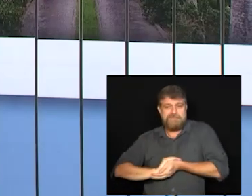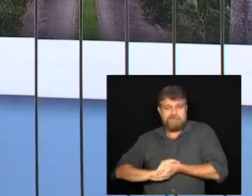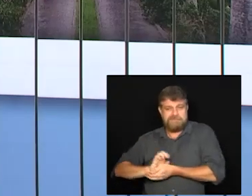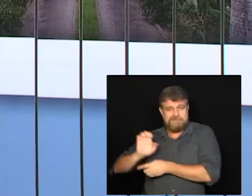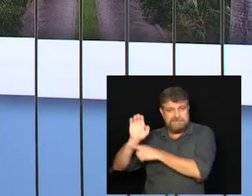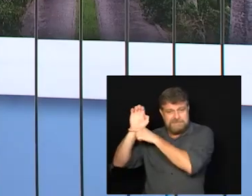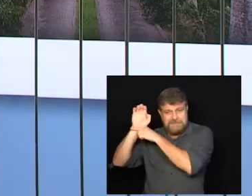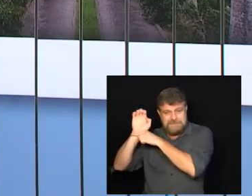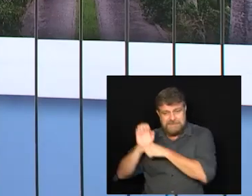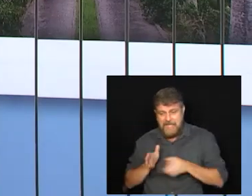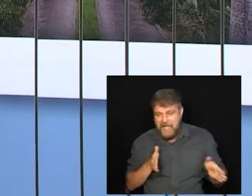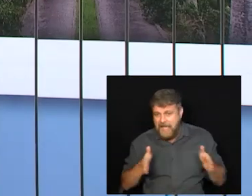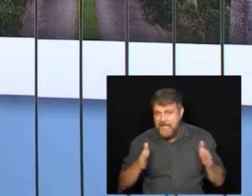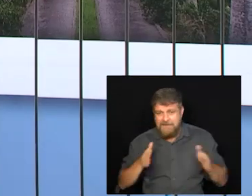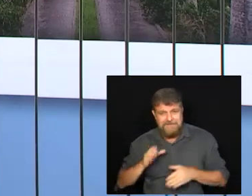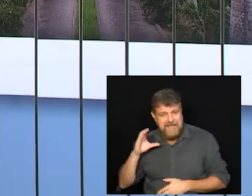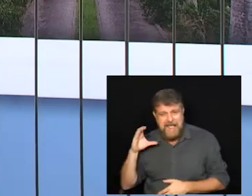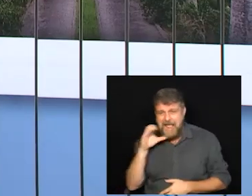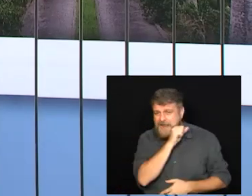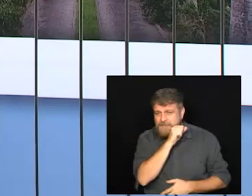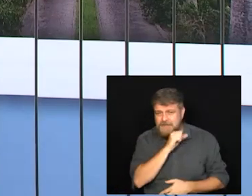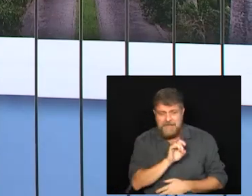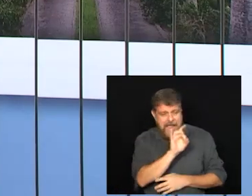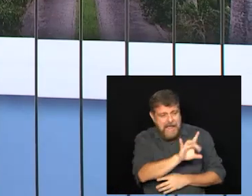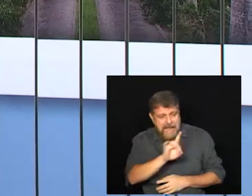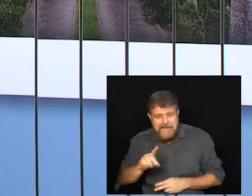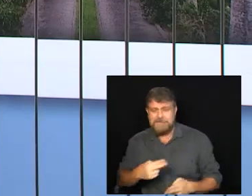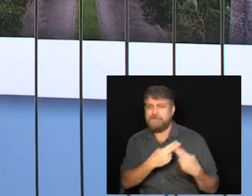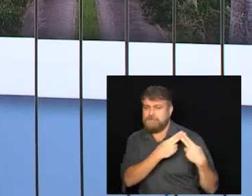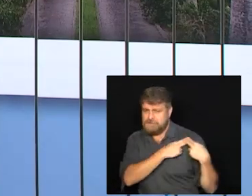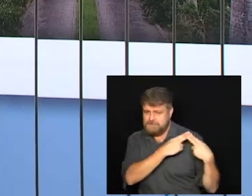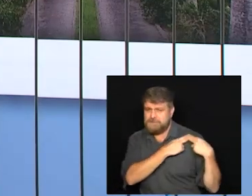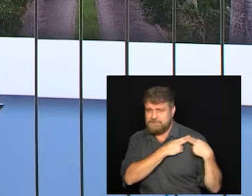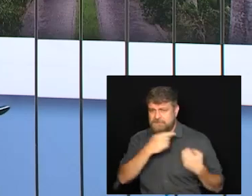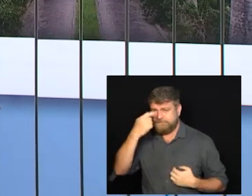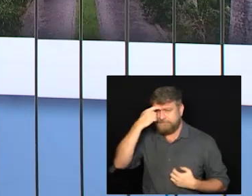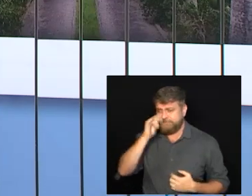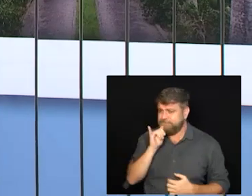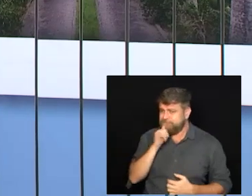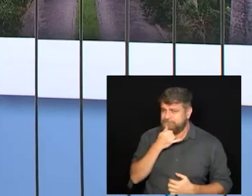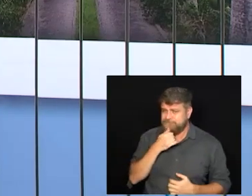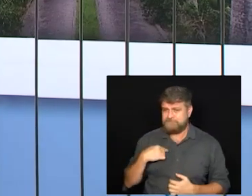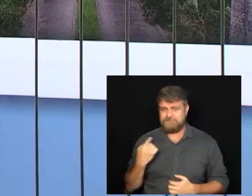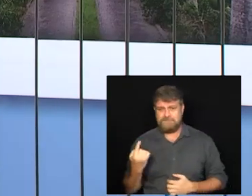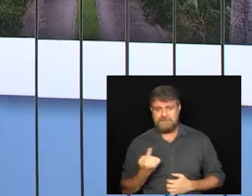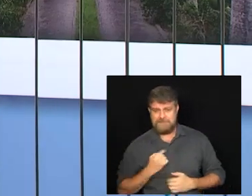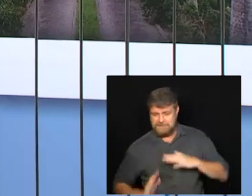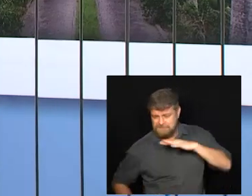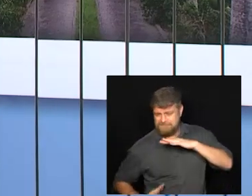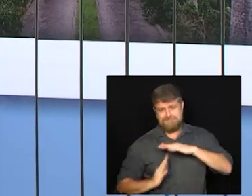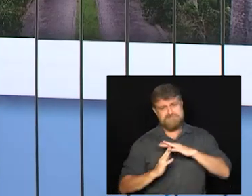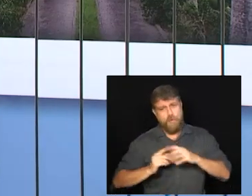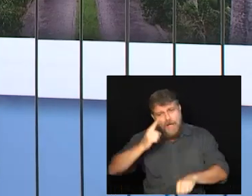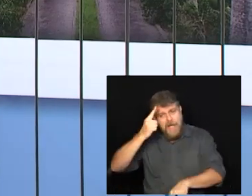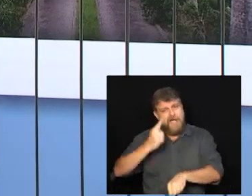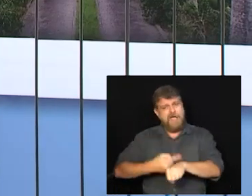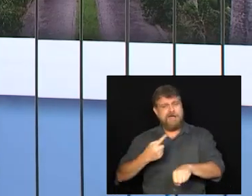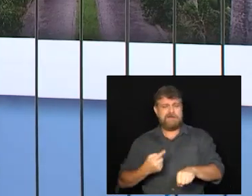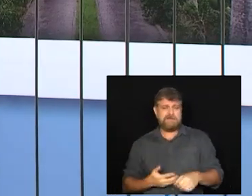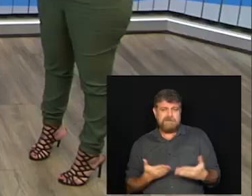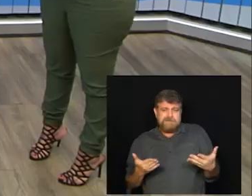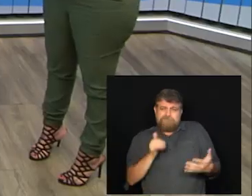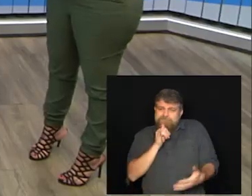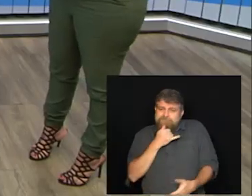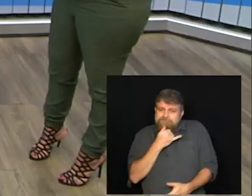fase emergencial. Gente, cada um tem que fazer a sua parte. Infelizmente, nós chegamos nesse momento, Gabriel. É algo